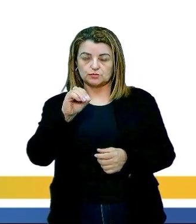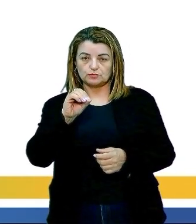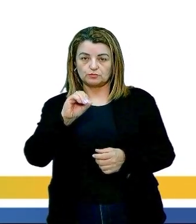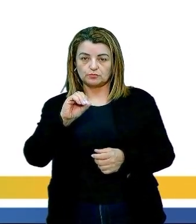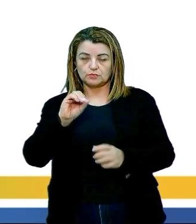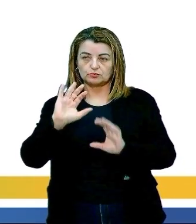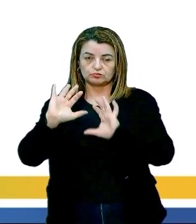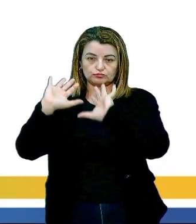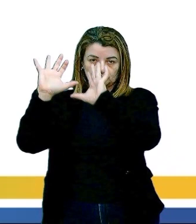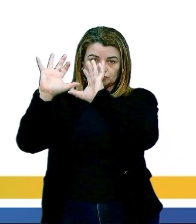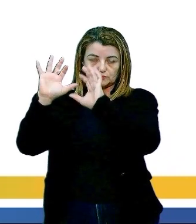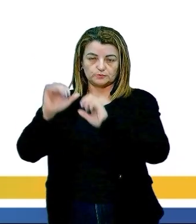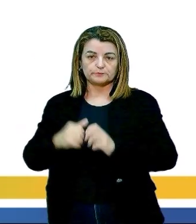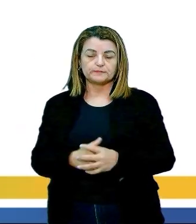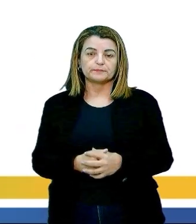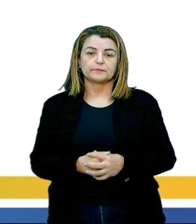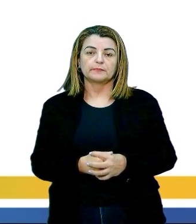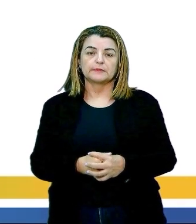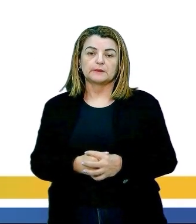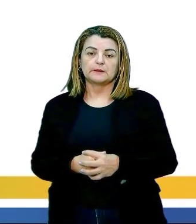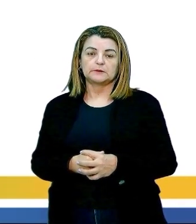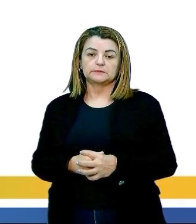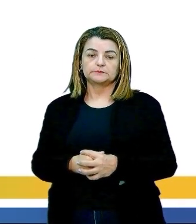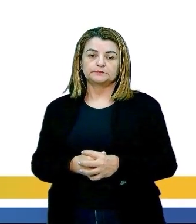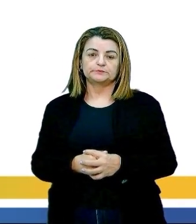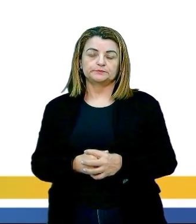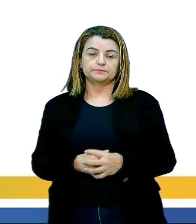joga voleibol?